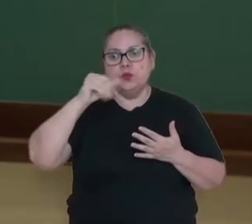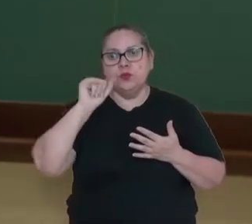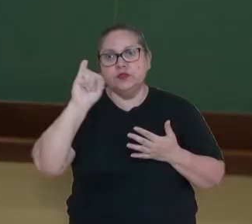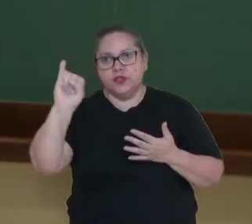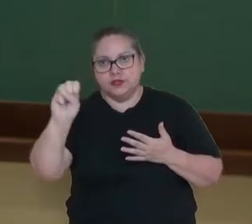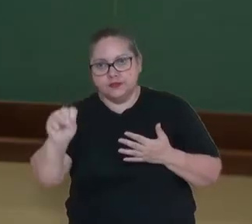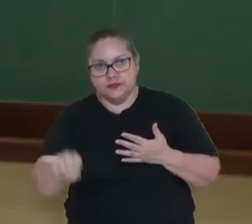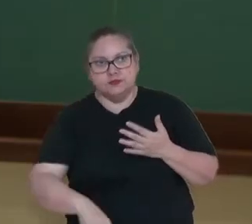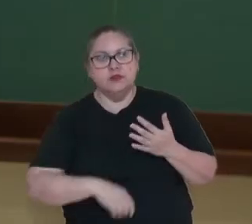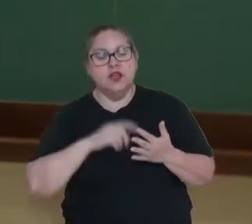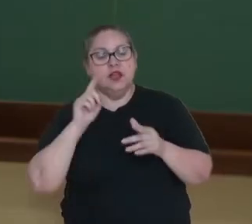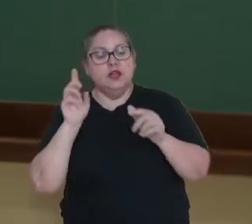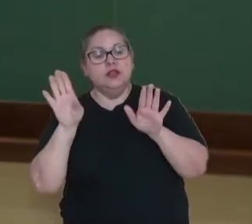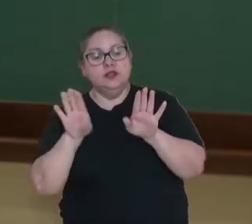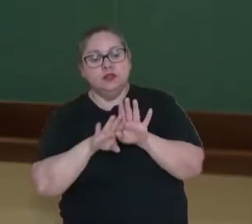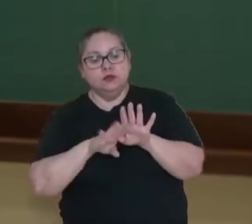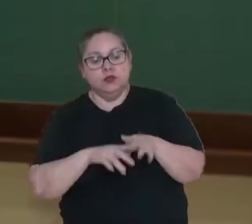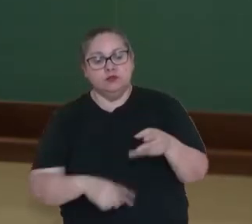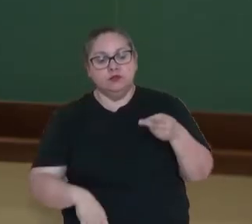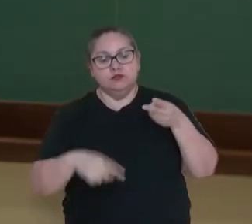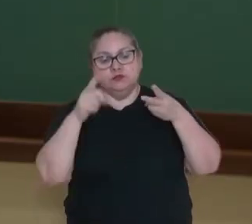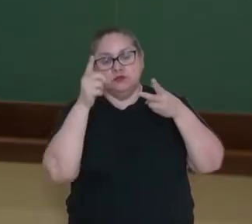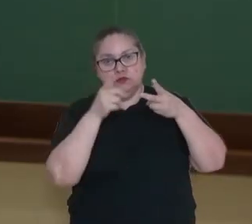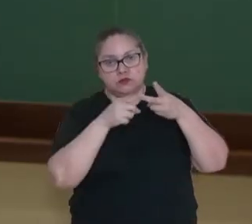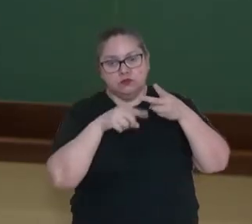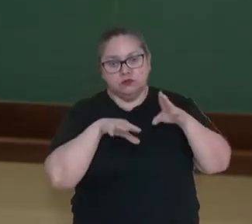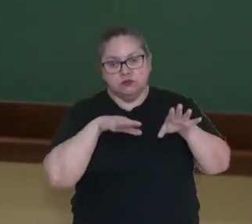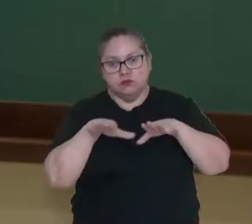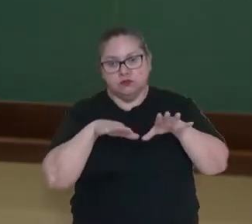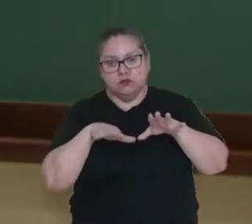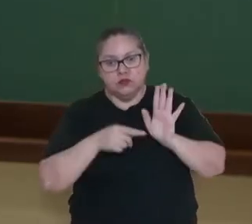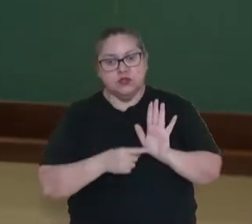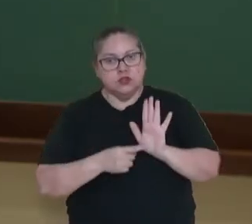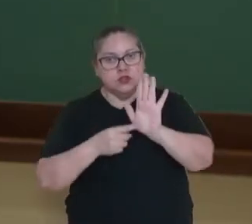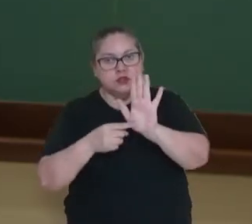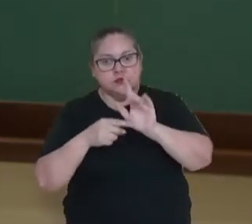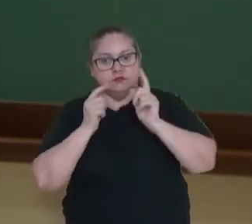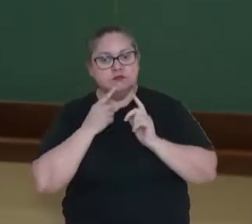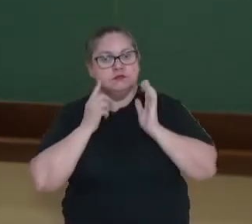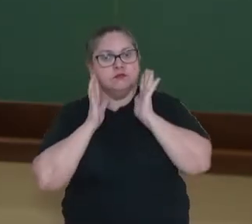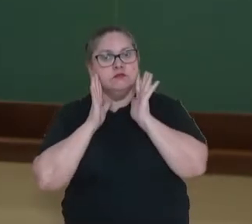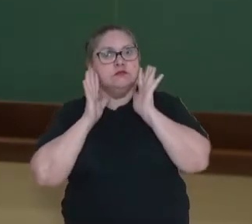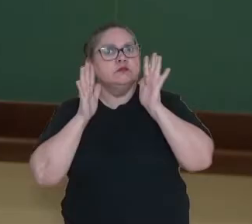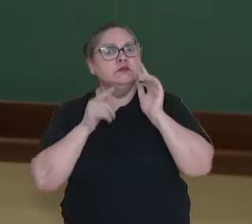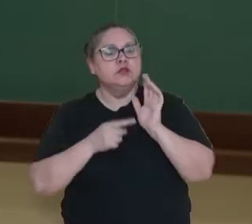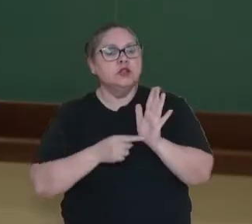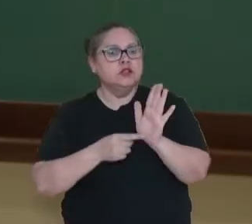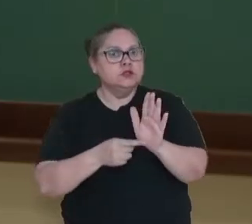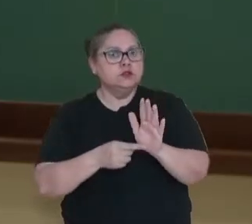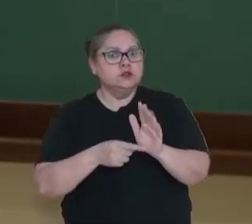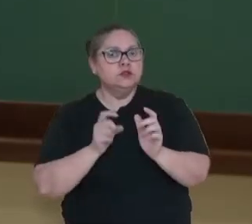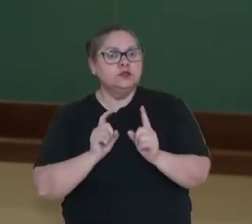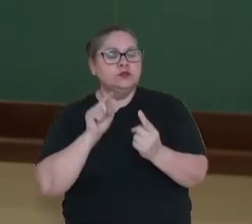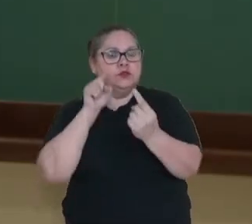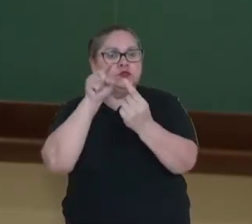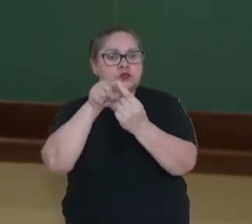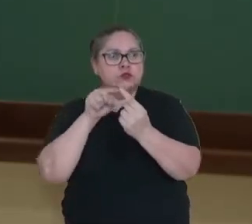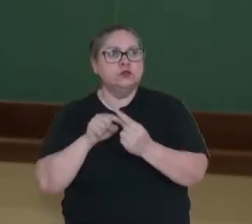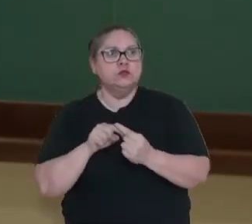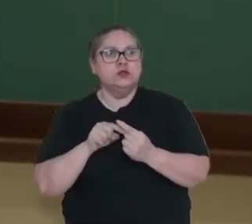também criou a categoria dos movimentos expressivos. O objetivo desses movimentos é o